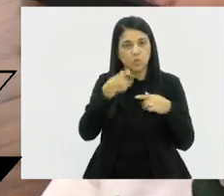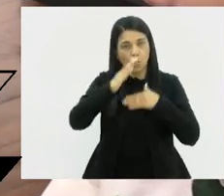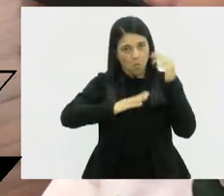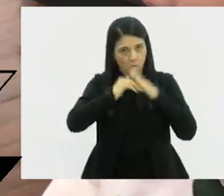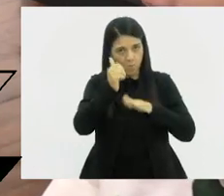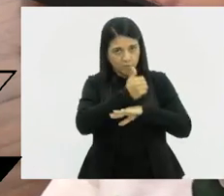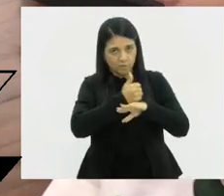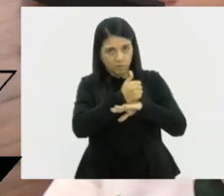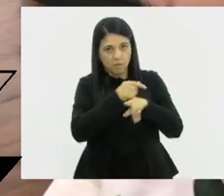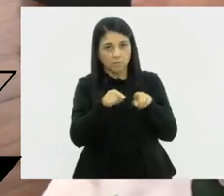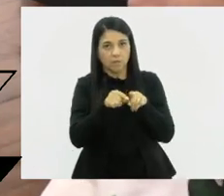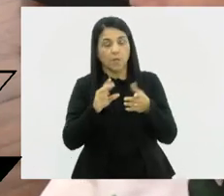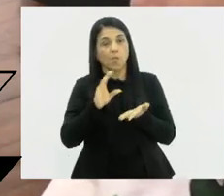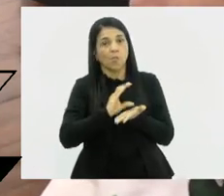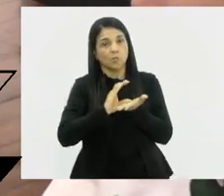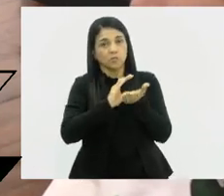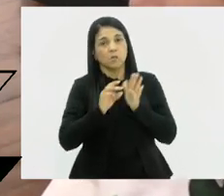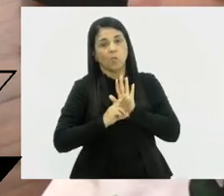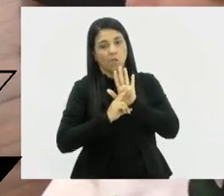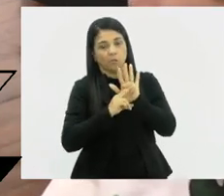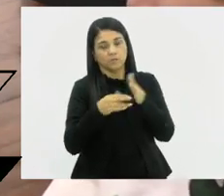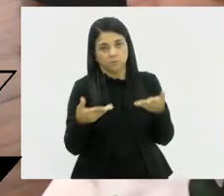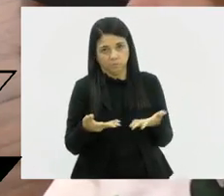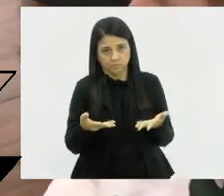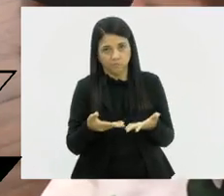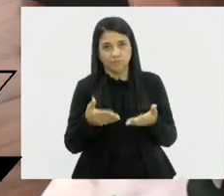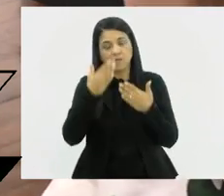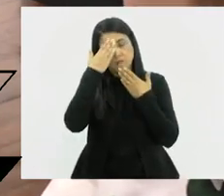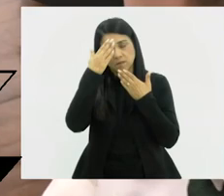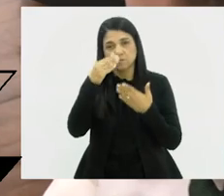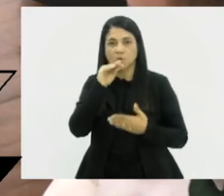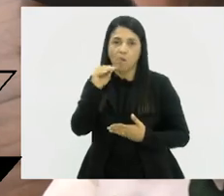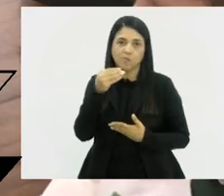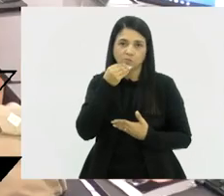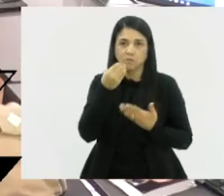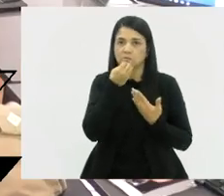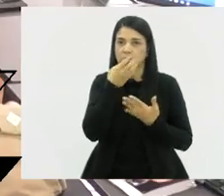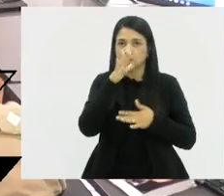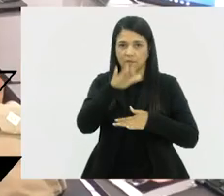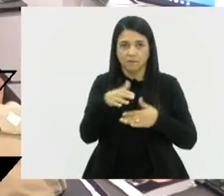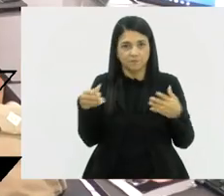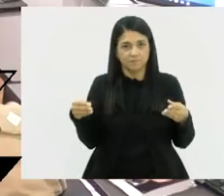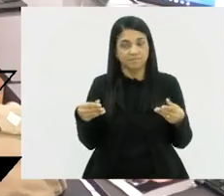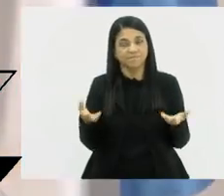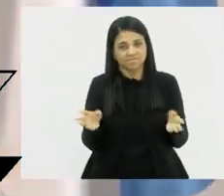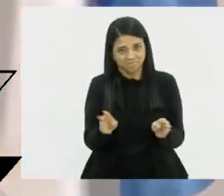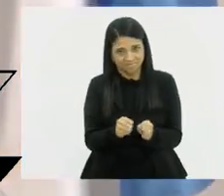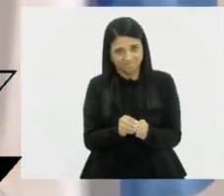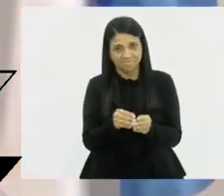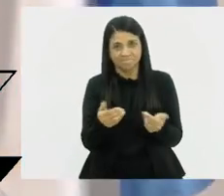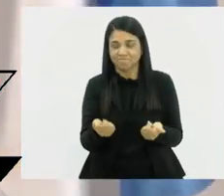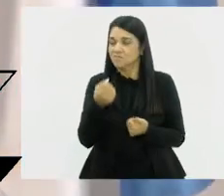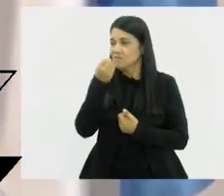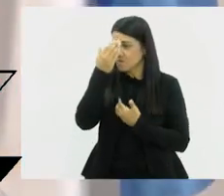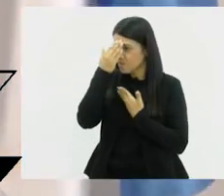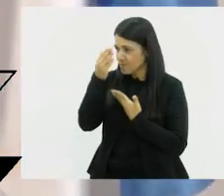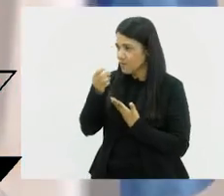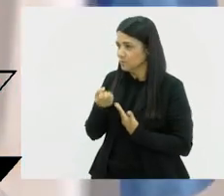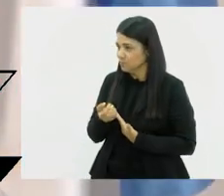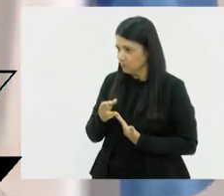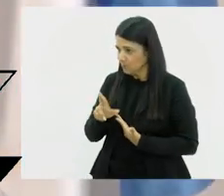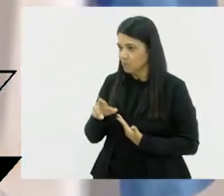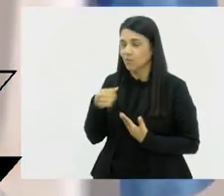profissional, e do conselho ao qual eu represento aqui no momento. Agradeço a oportunidade. Uma boa tarde. Obrigado, doutor. Obrigado pelas